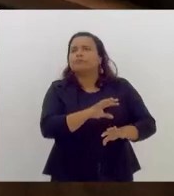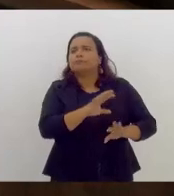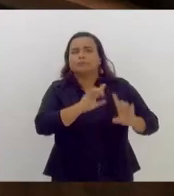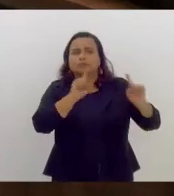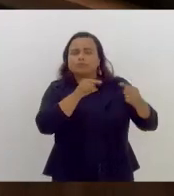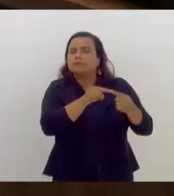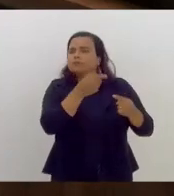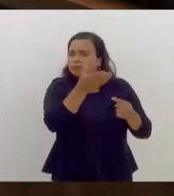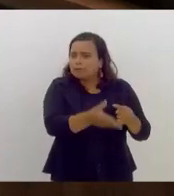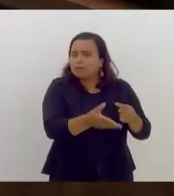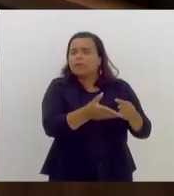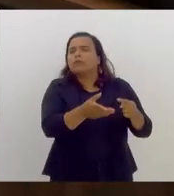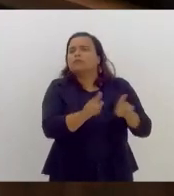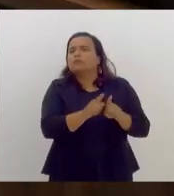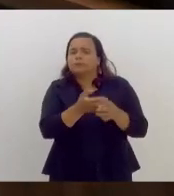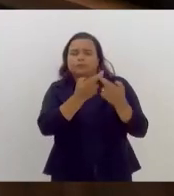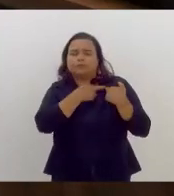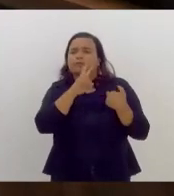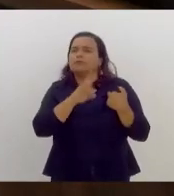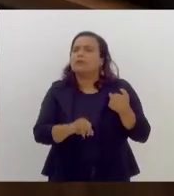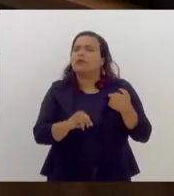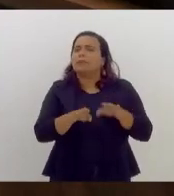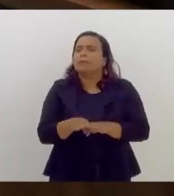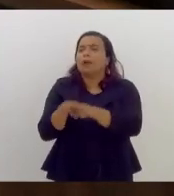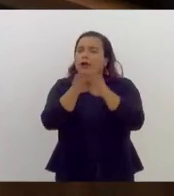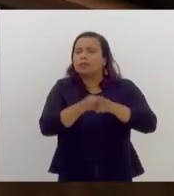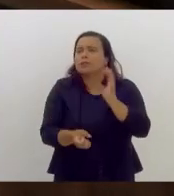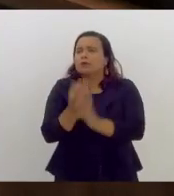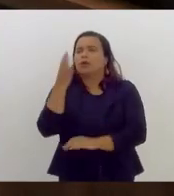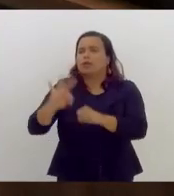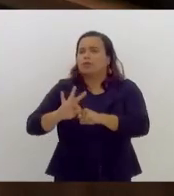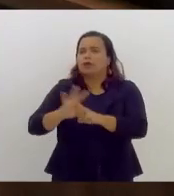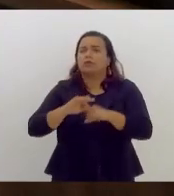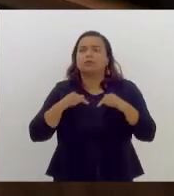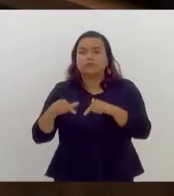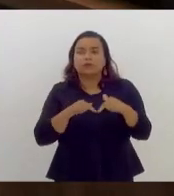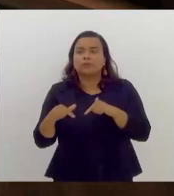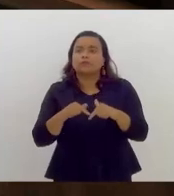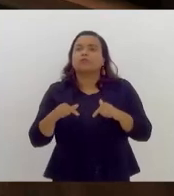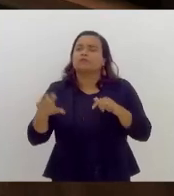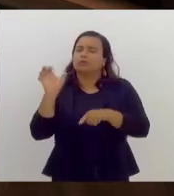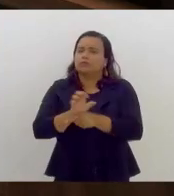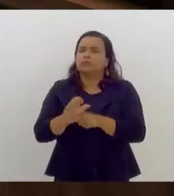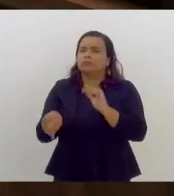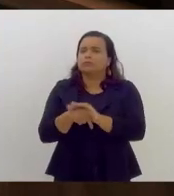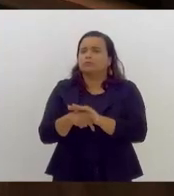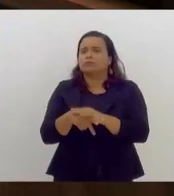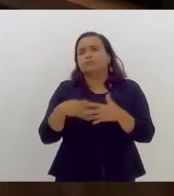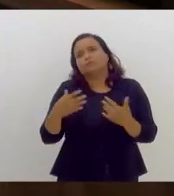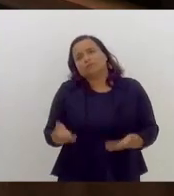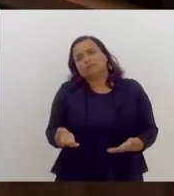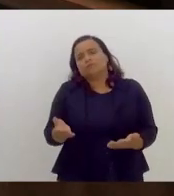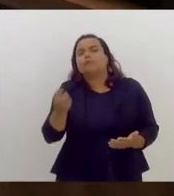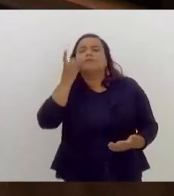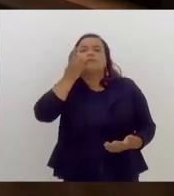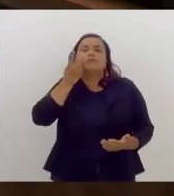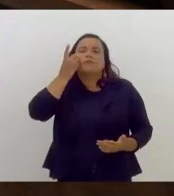finalidade e que será responsável pela padronização técnica de serviços de todo o Estado. Deputado